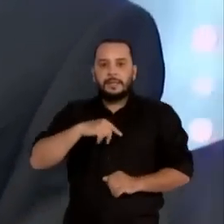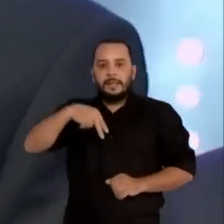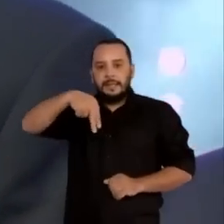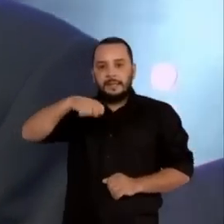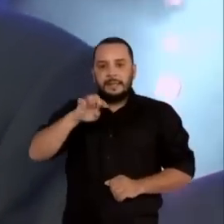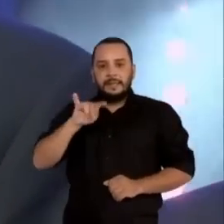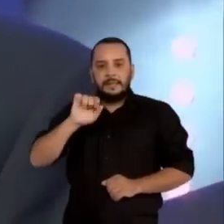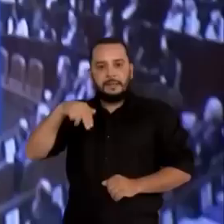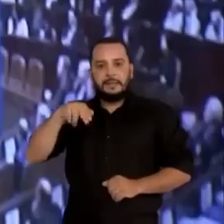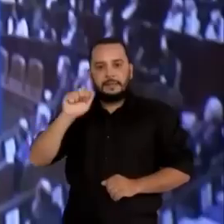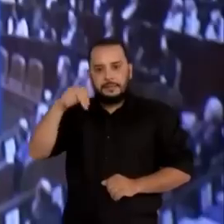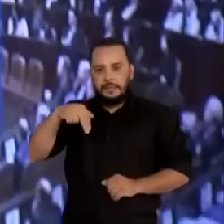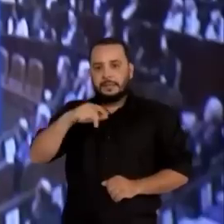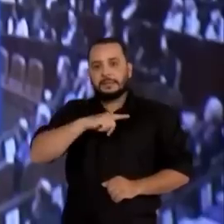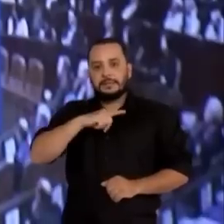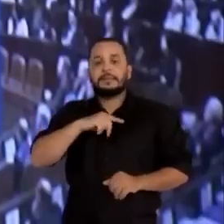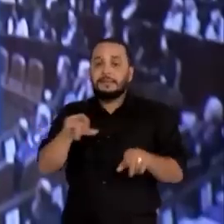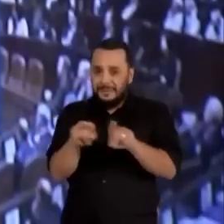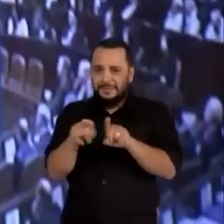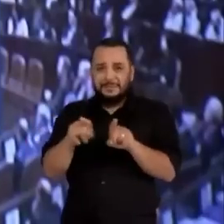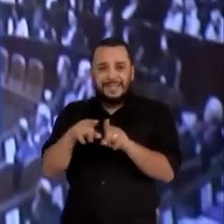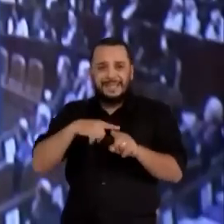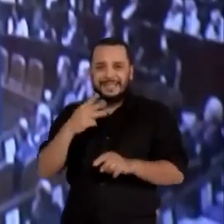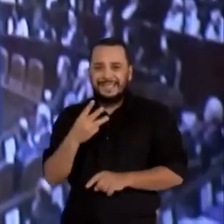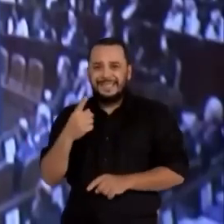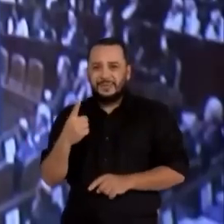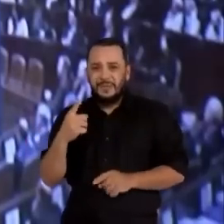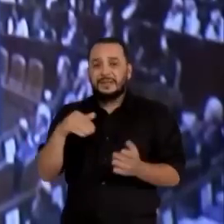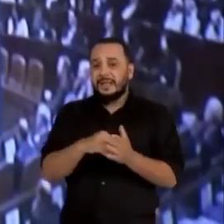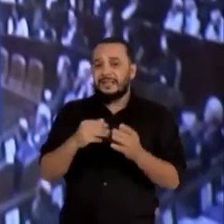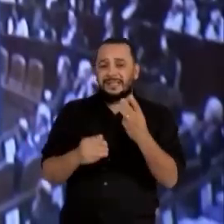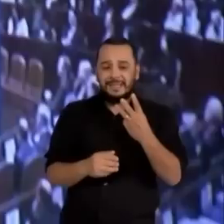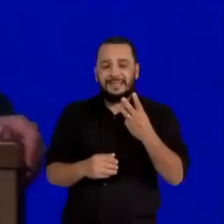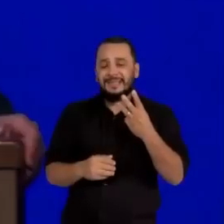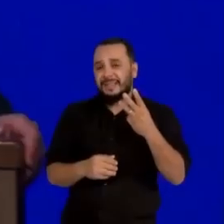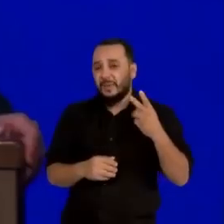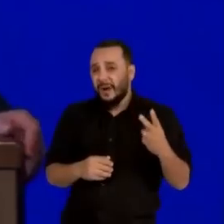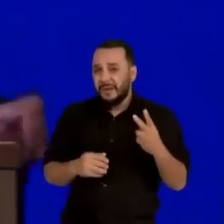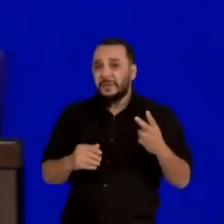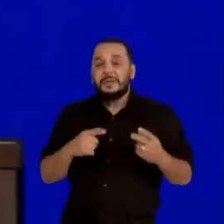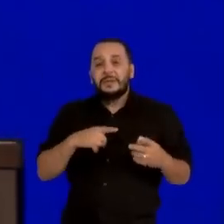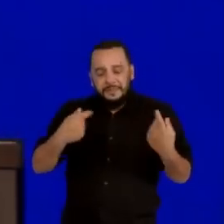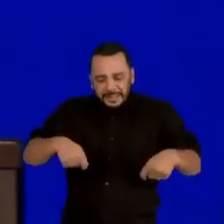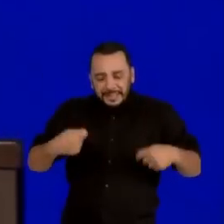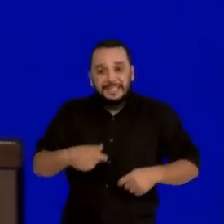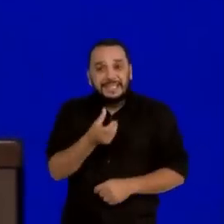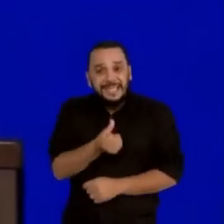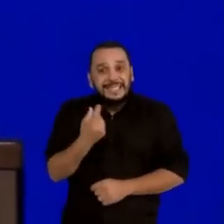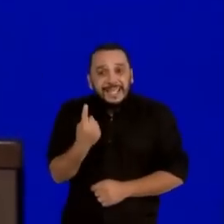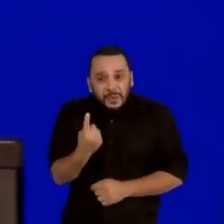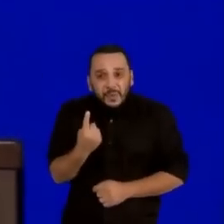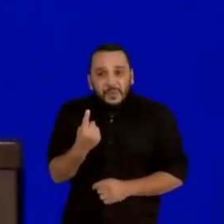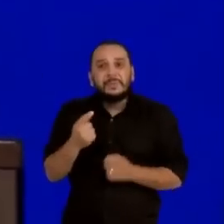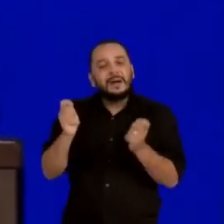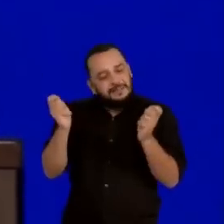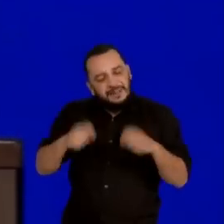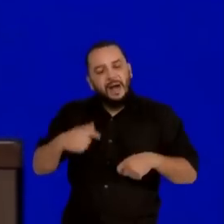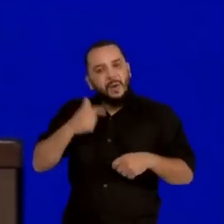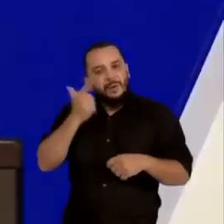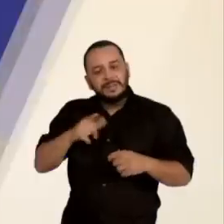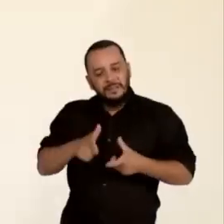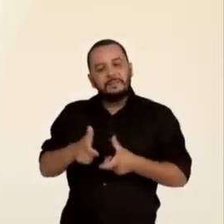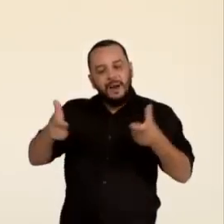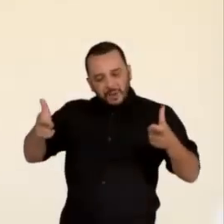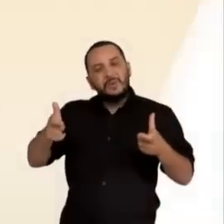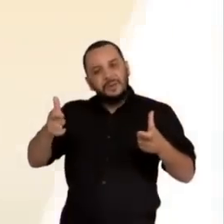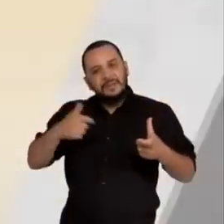e 34, o que deixa ambos longe das 61 cadeiras necessárias para formar uma maioria para governar.